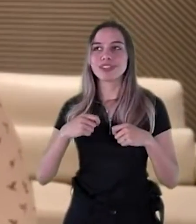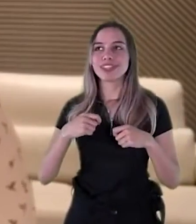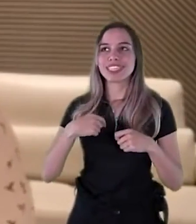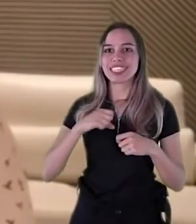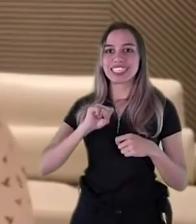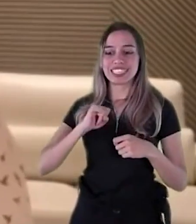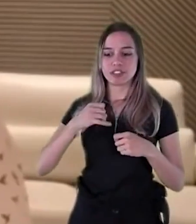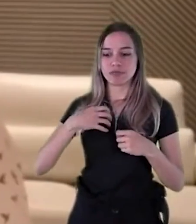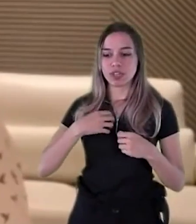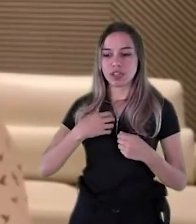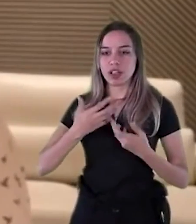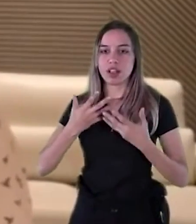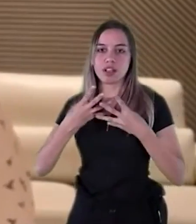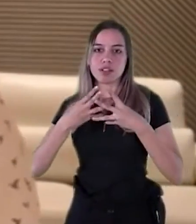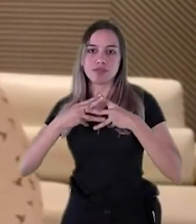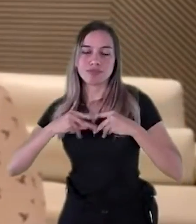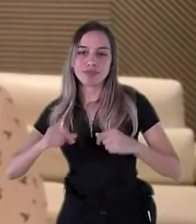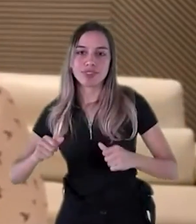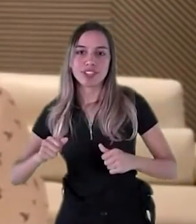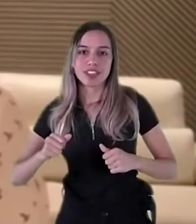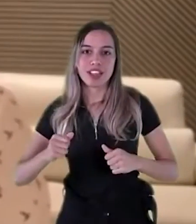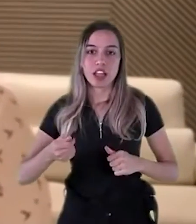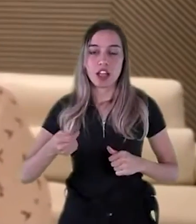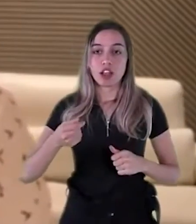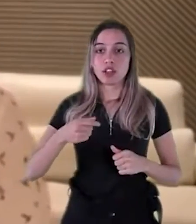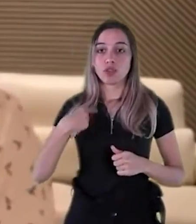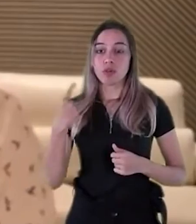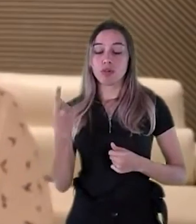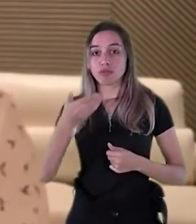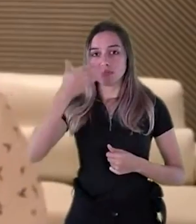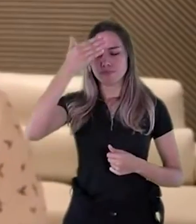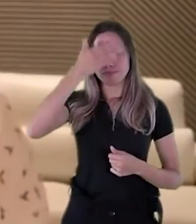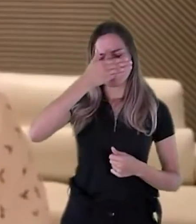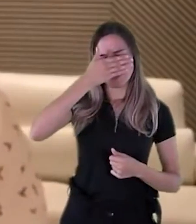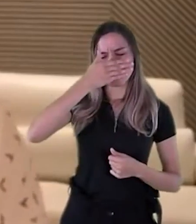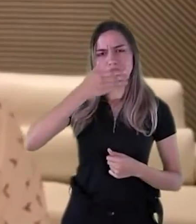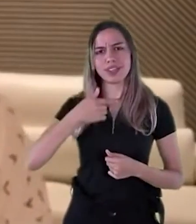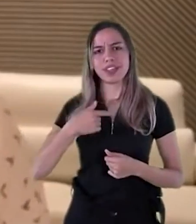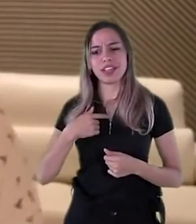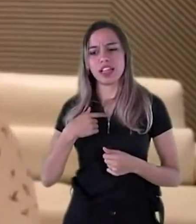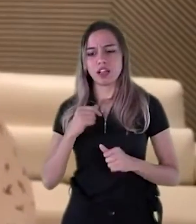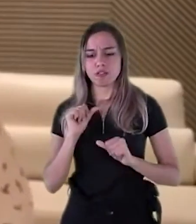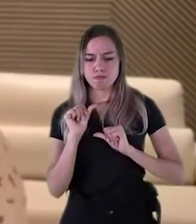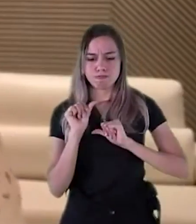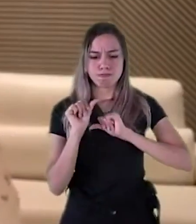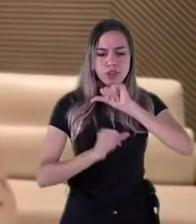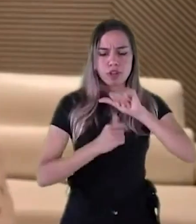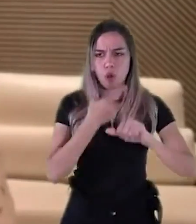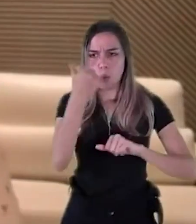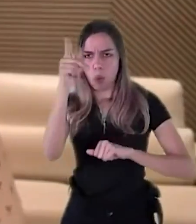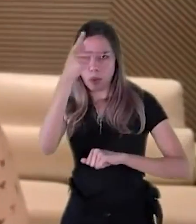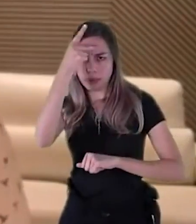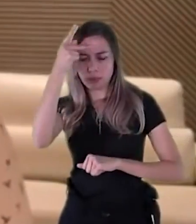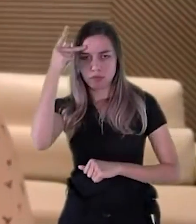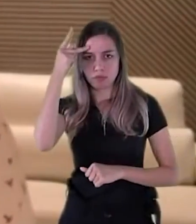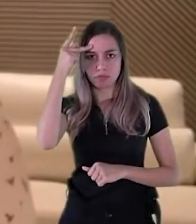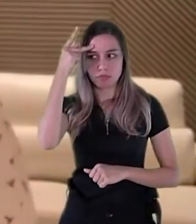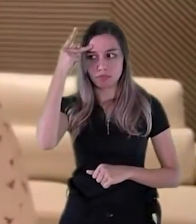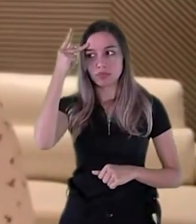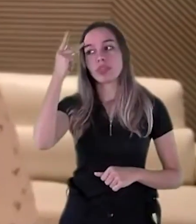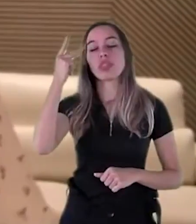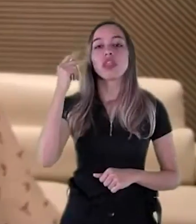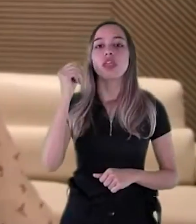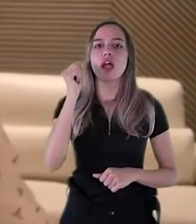forma, colocando uma cera sobre o nosso rosto. A gente corre o risco de se transformar numa outra pessoa. Sim. E aquela